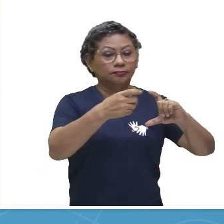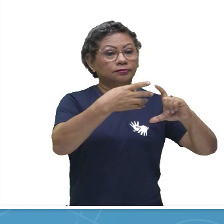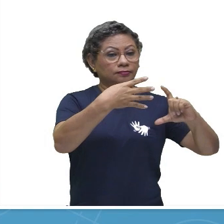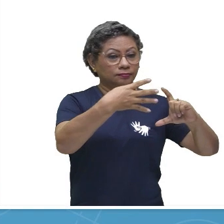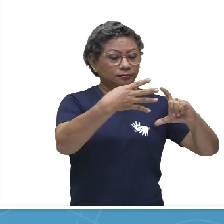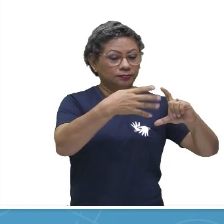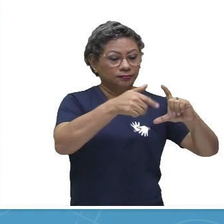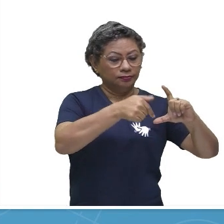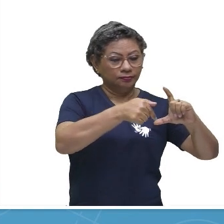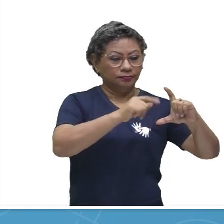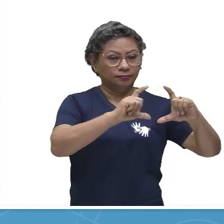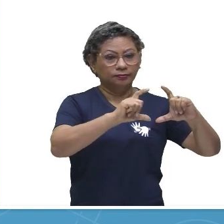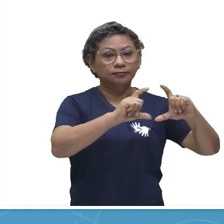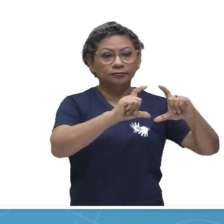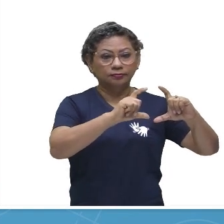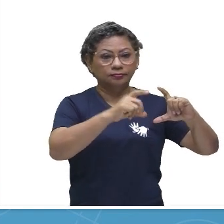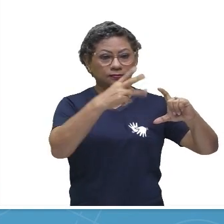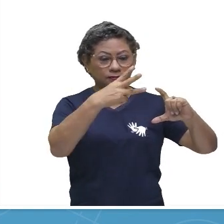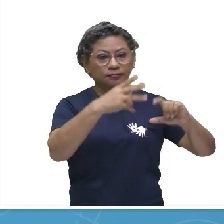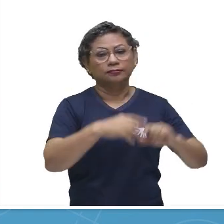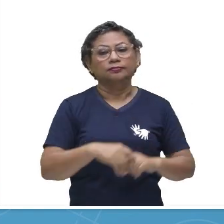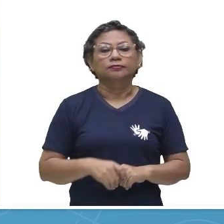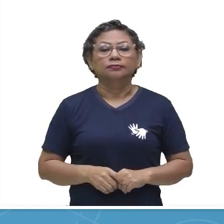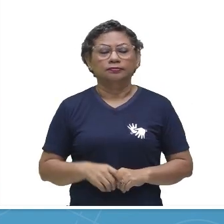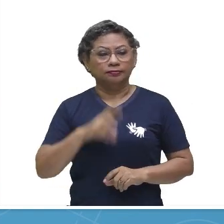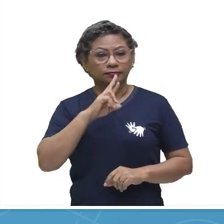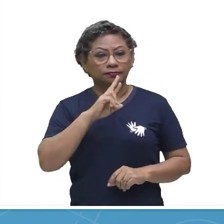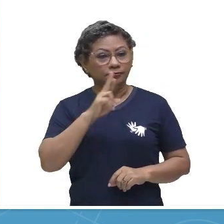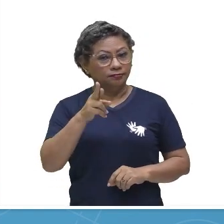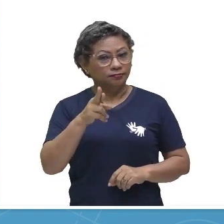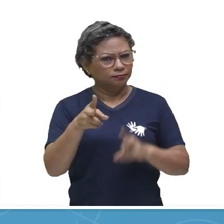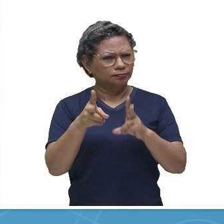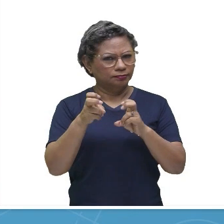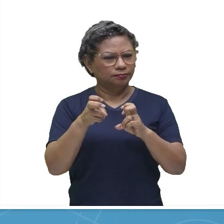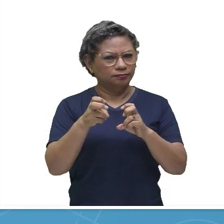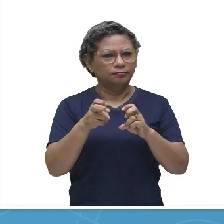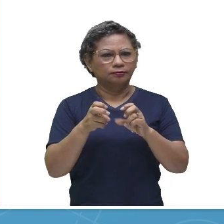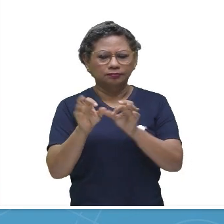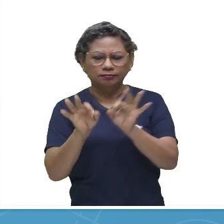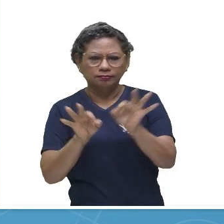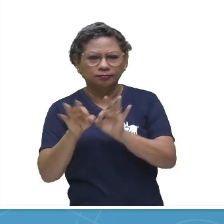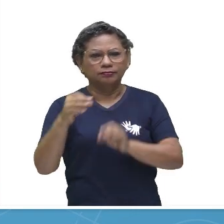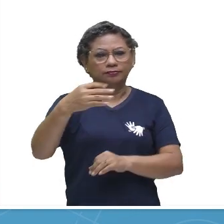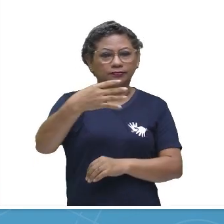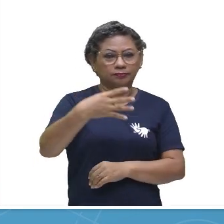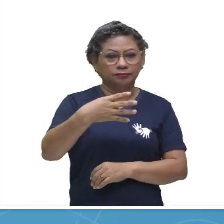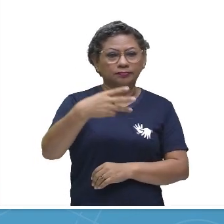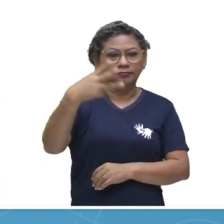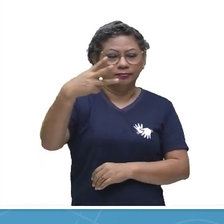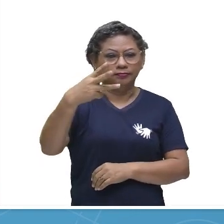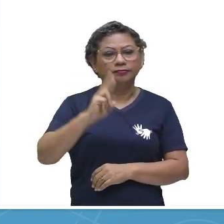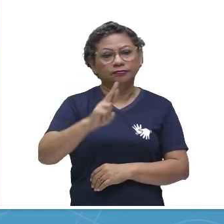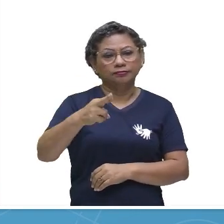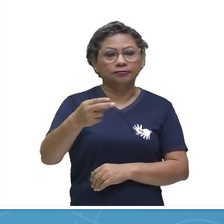à potência indicada. Então, eu vou ter 4 à terceira. E o denominador também à potência indicada, 7 à terceira.